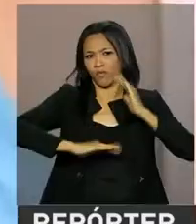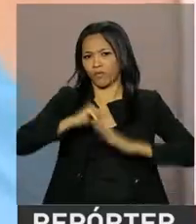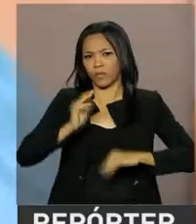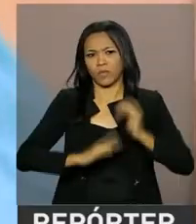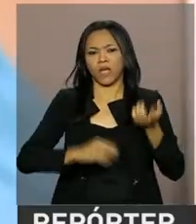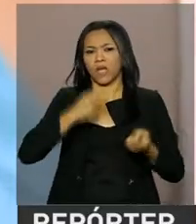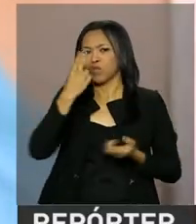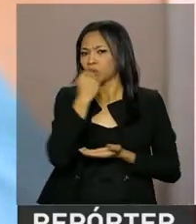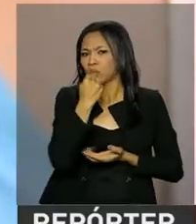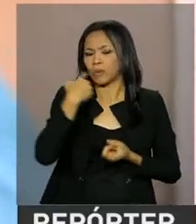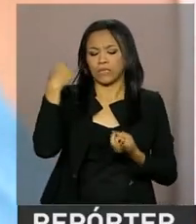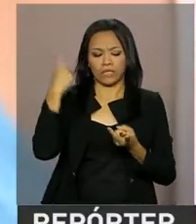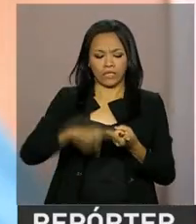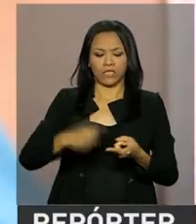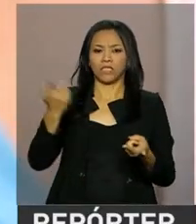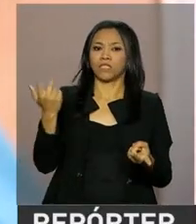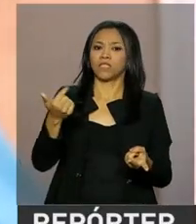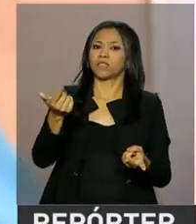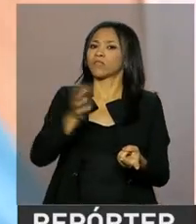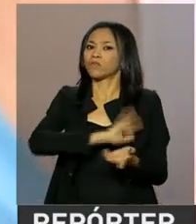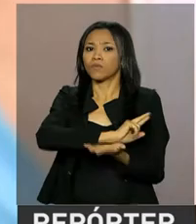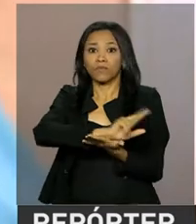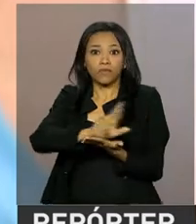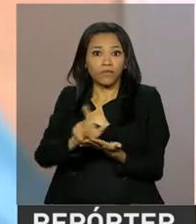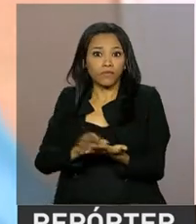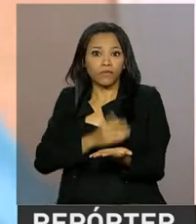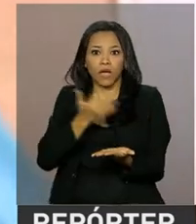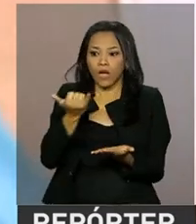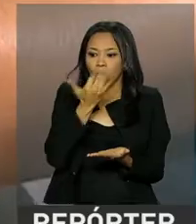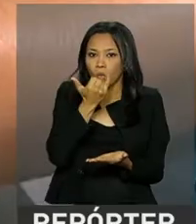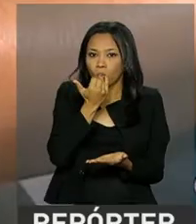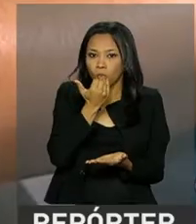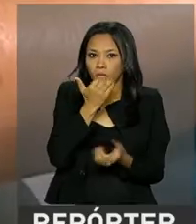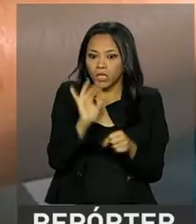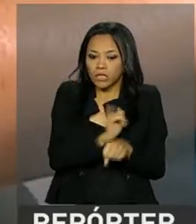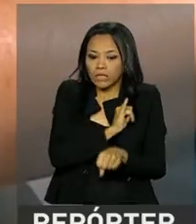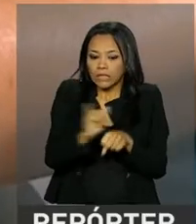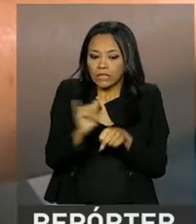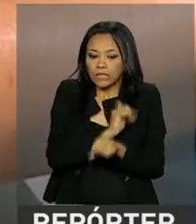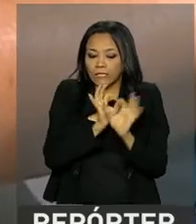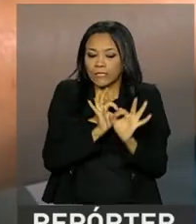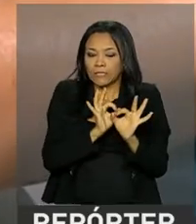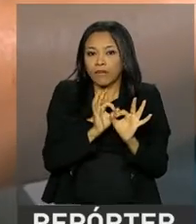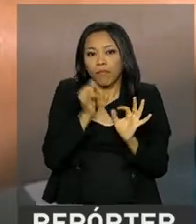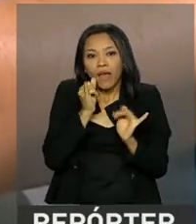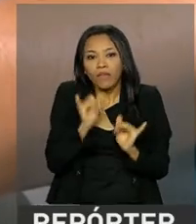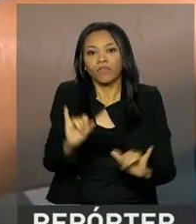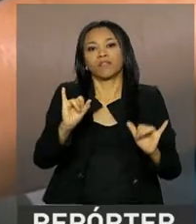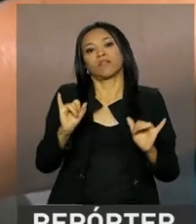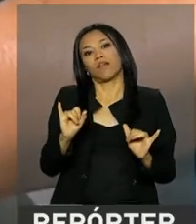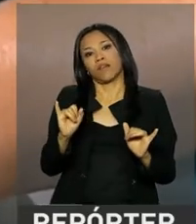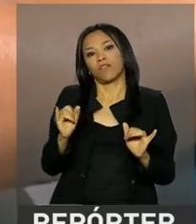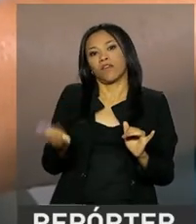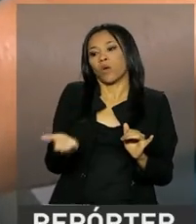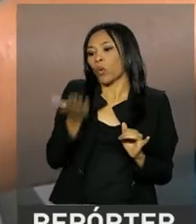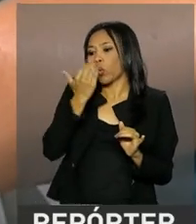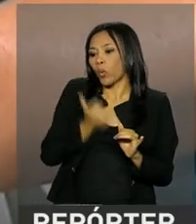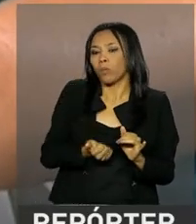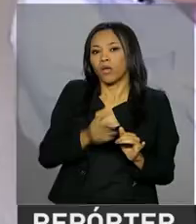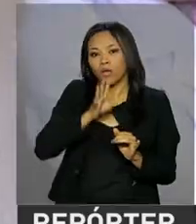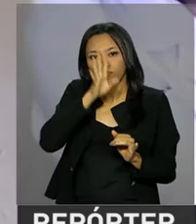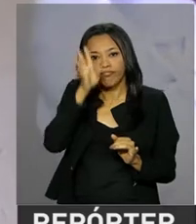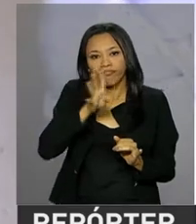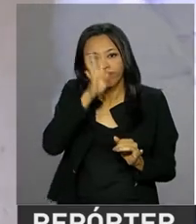doenças, elas são tratadas com uma dieta extremamente rigorosa para evitar que a criança venha a comer alguma substância dessas